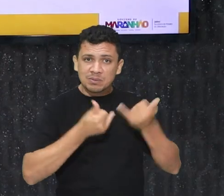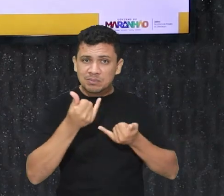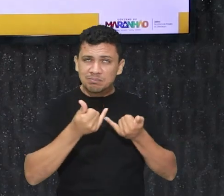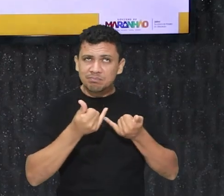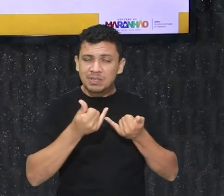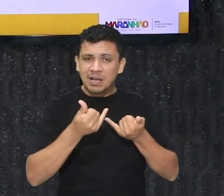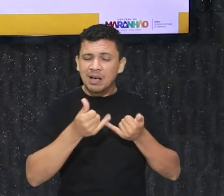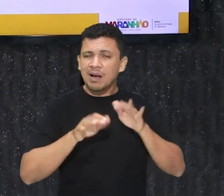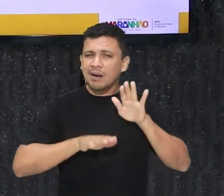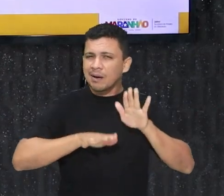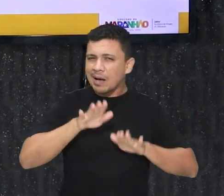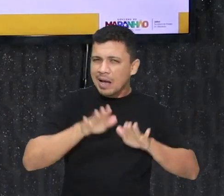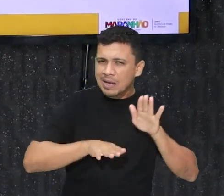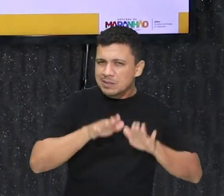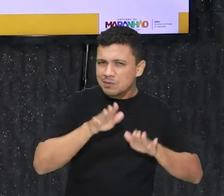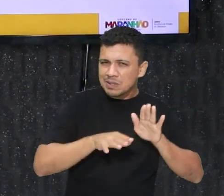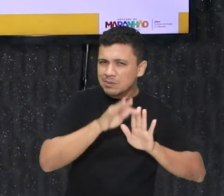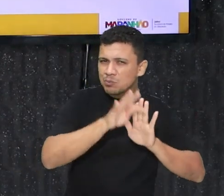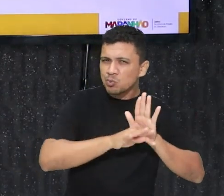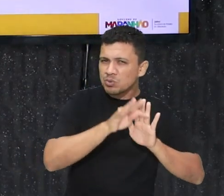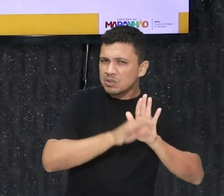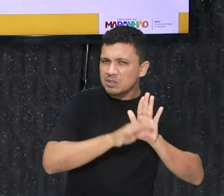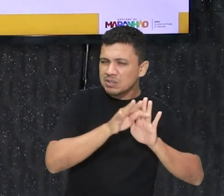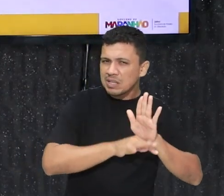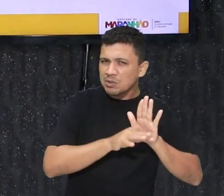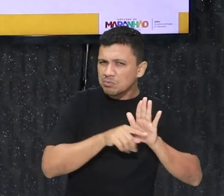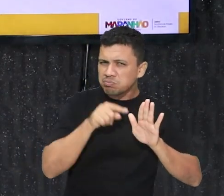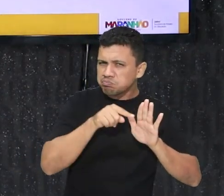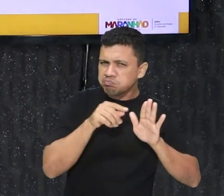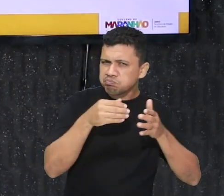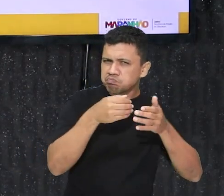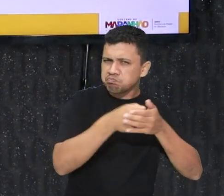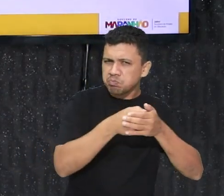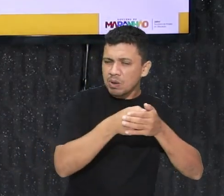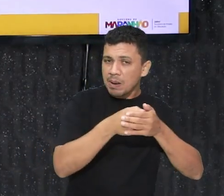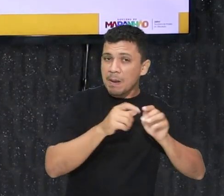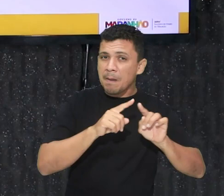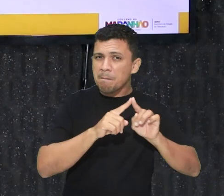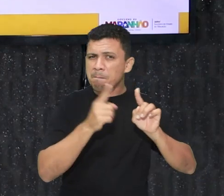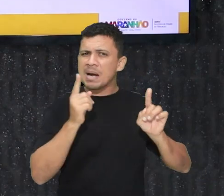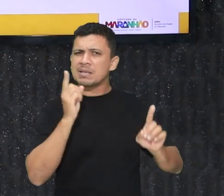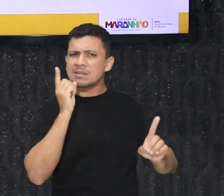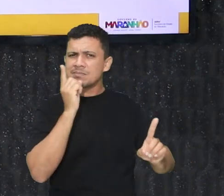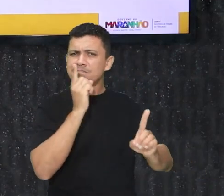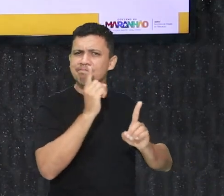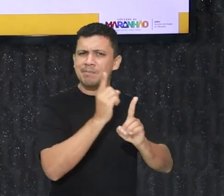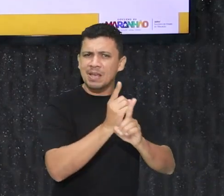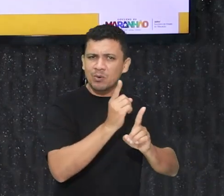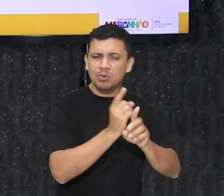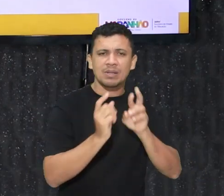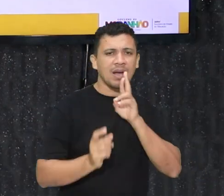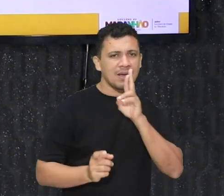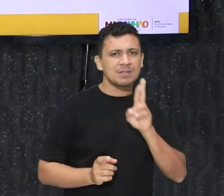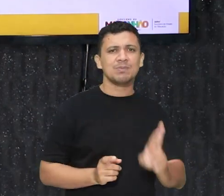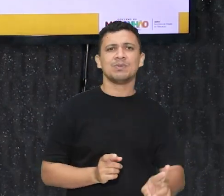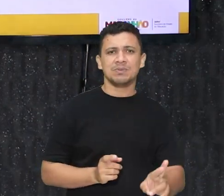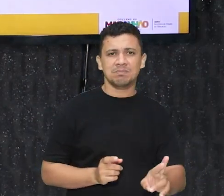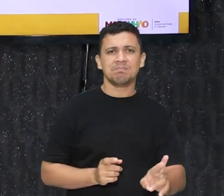ficam muito claras no texto, mas a gente consegue encontrar a resposta